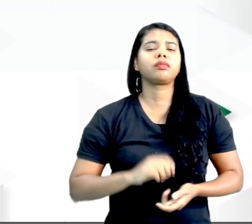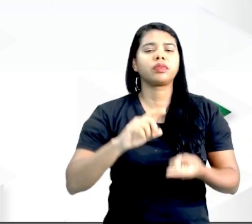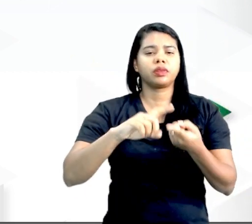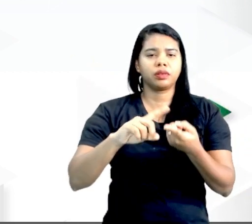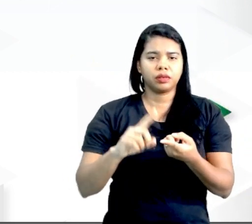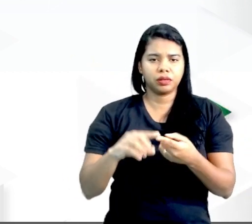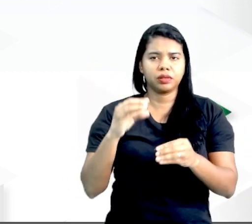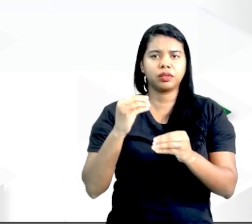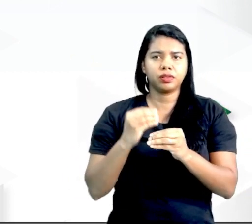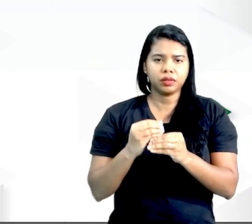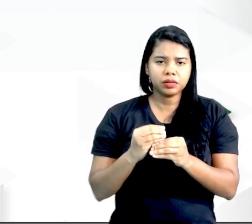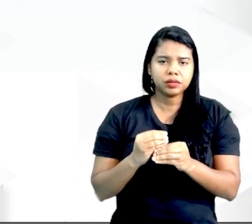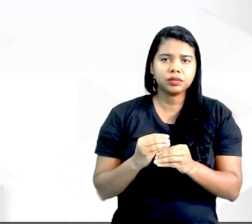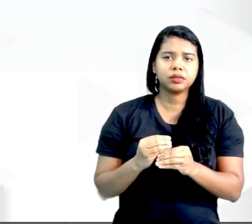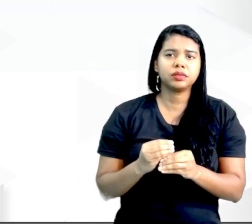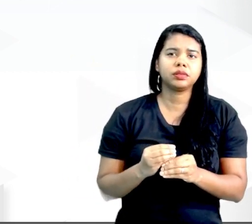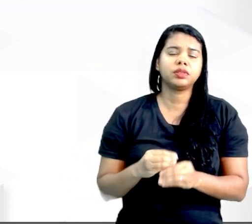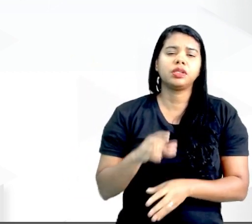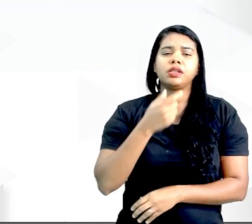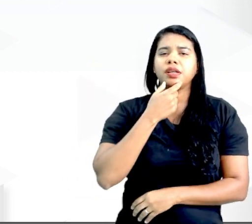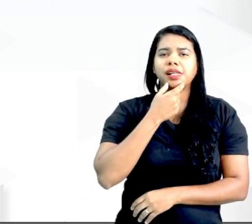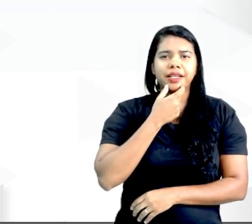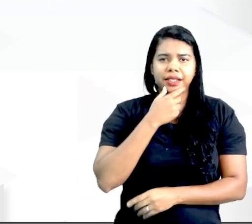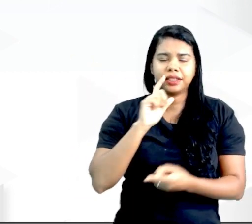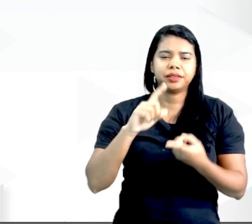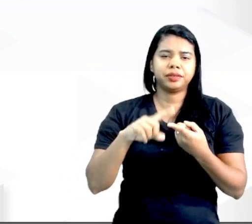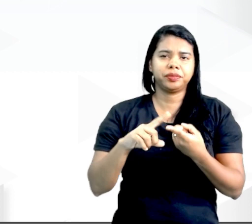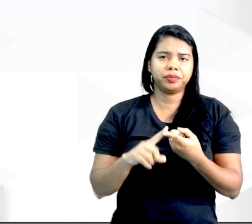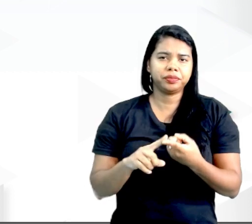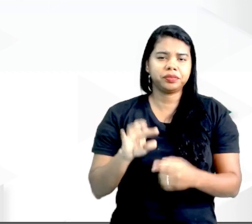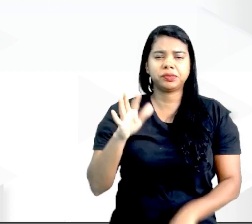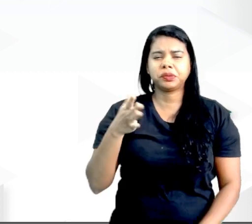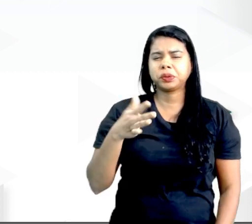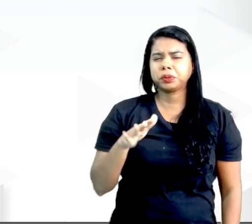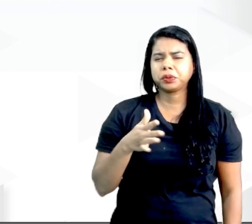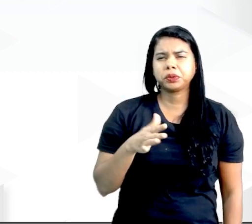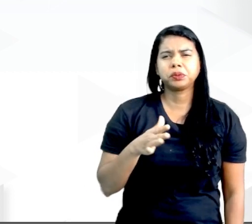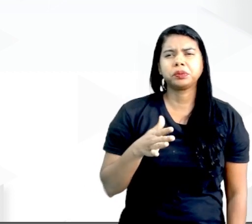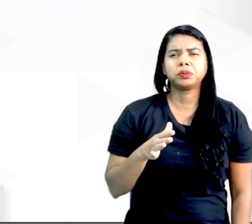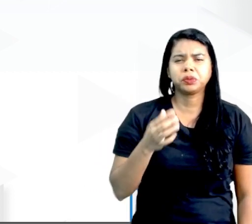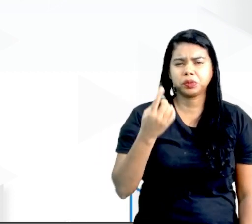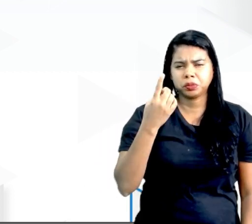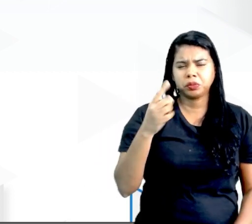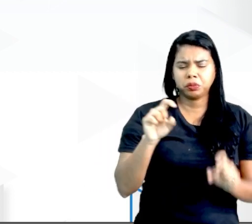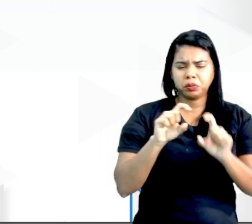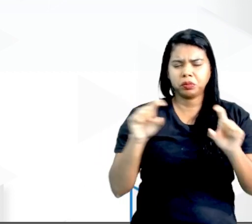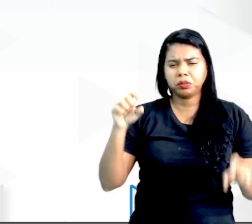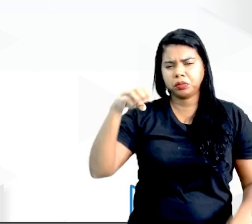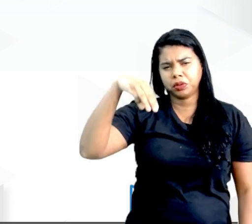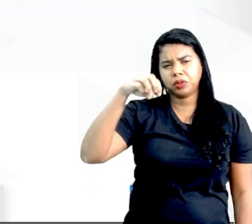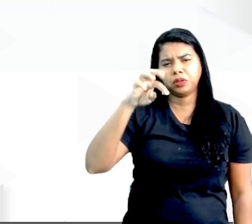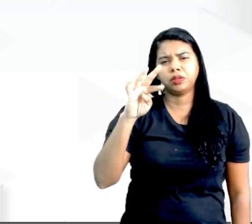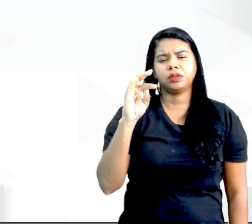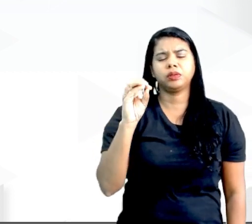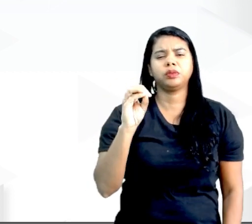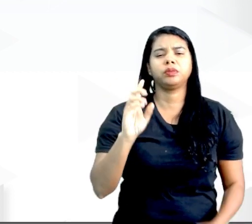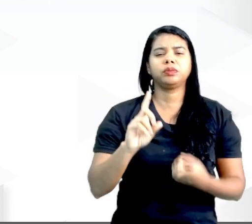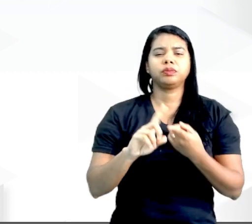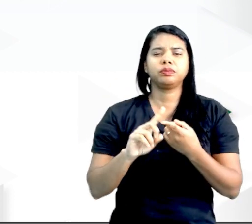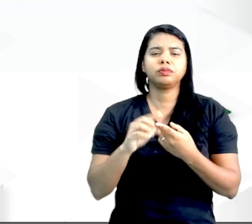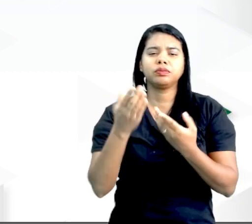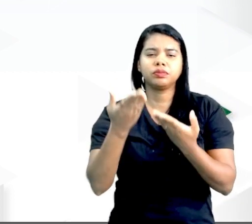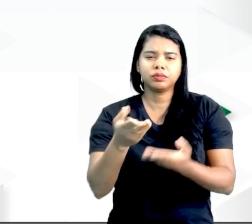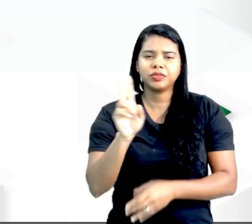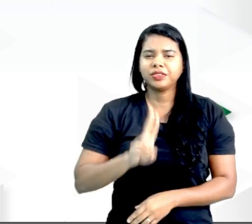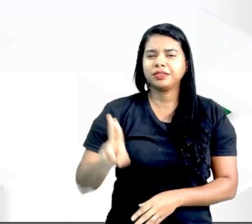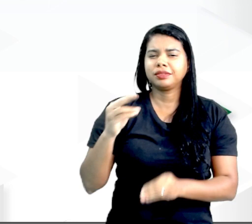era uma unidade de comprimento no sistema inglês, equivalente a cerca de aproximadamente 1 metro aí. Outras que nós temos que você